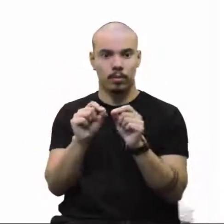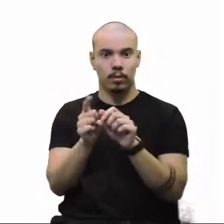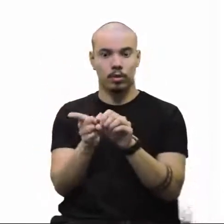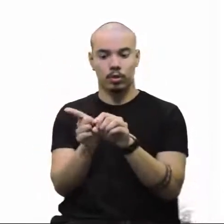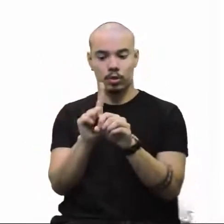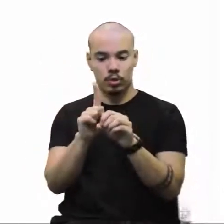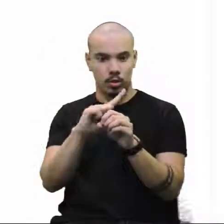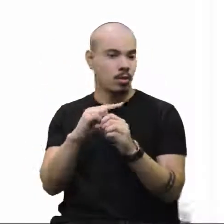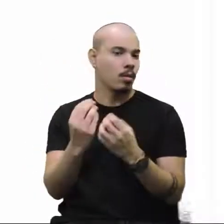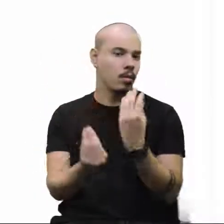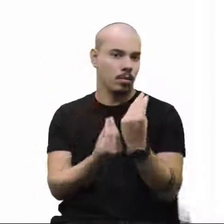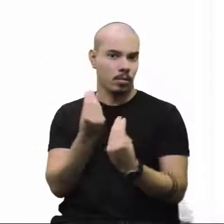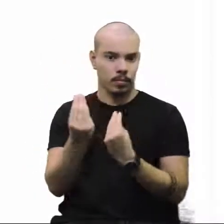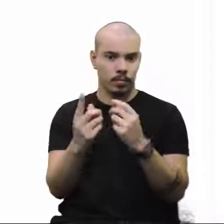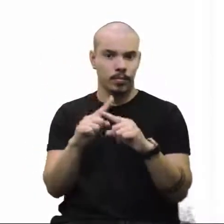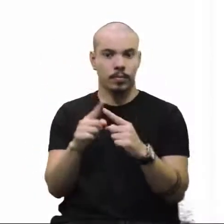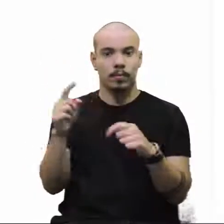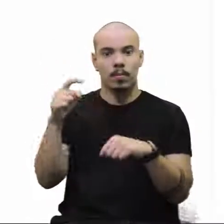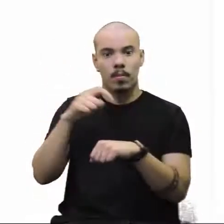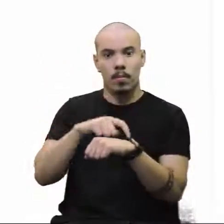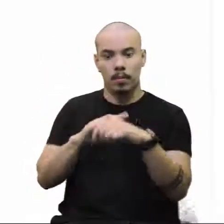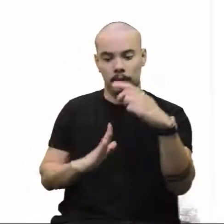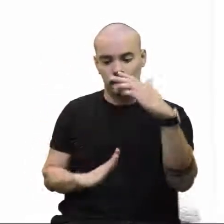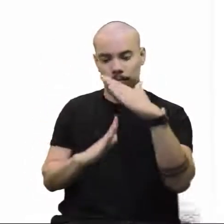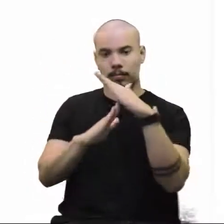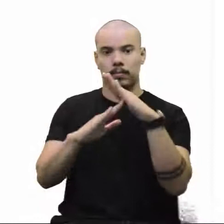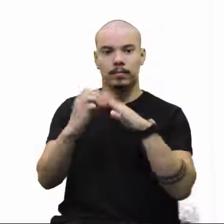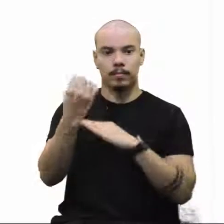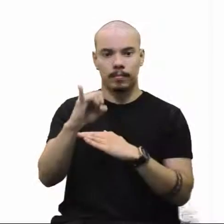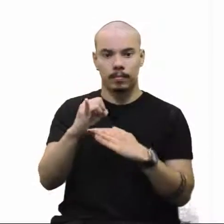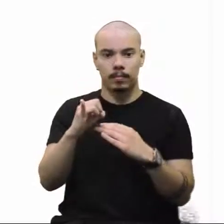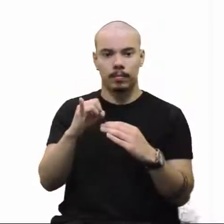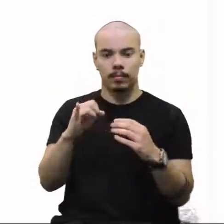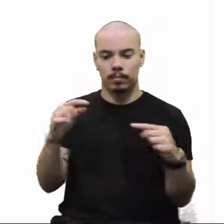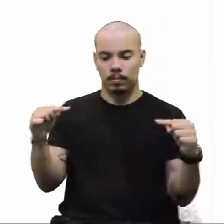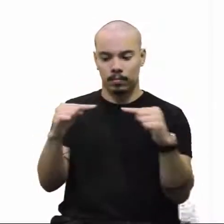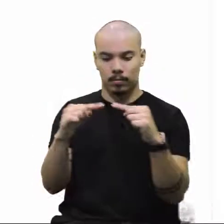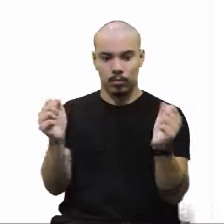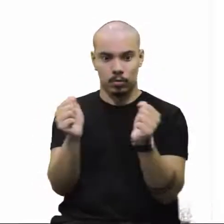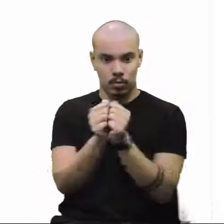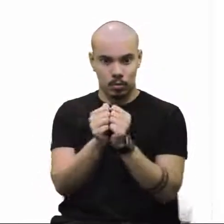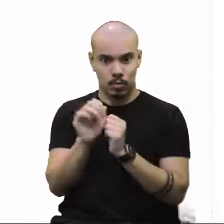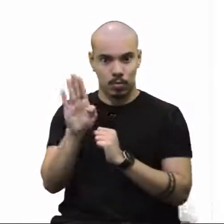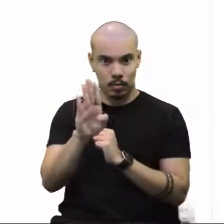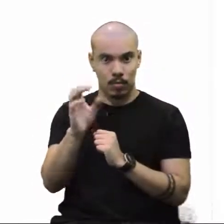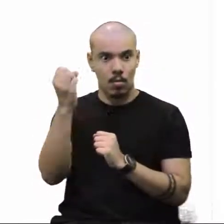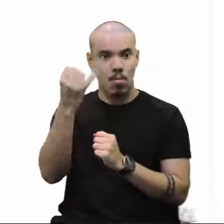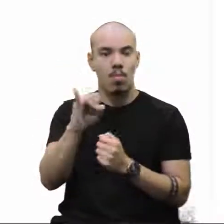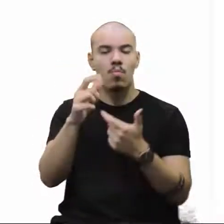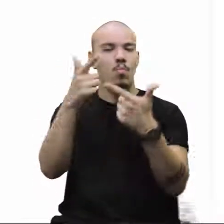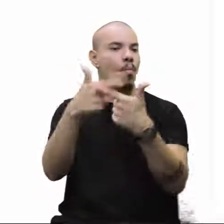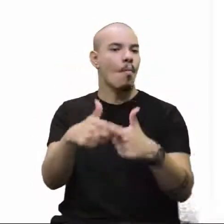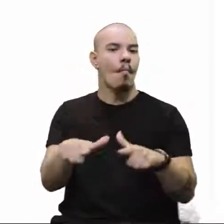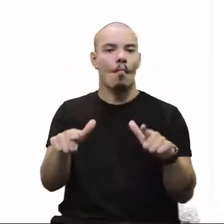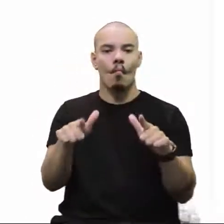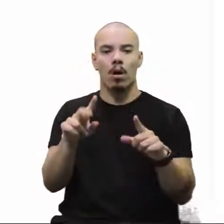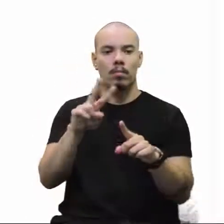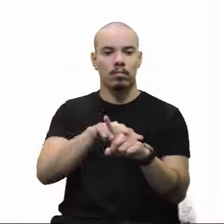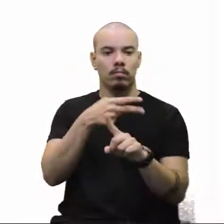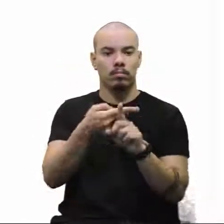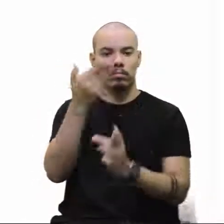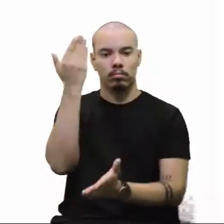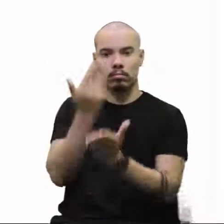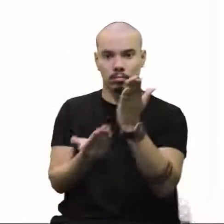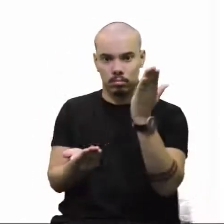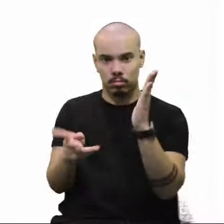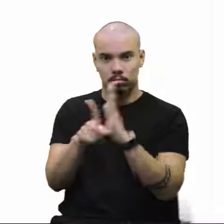sentido. Cujo momento é máximo quando o quadro está paralelo a B e nulo quando perpendicular a B. Aqui máximo,